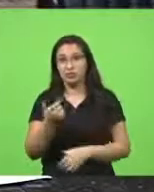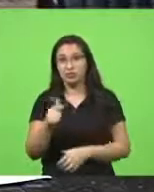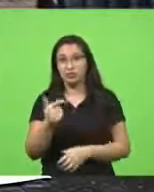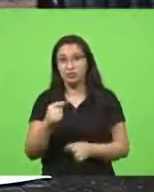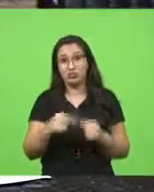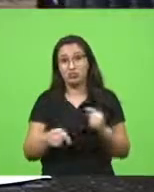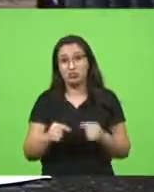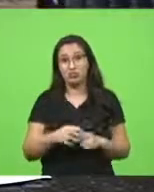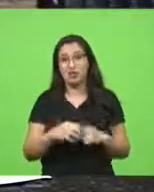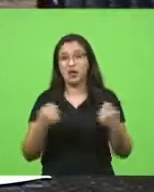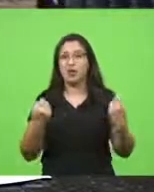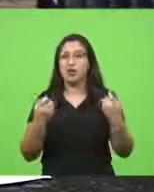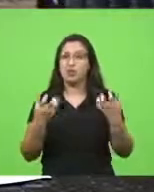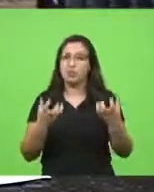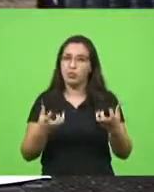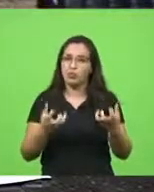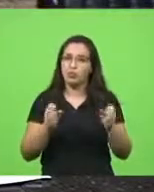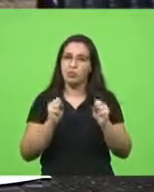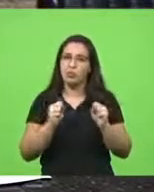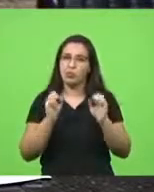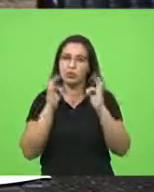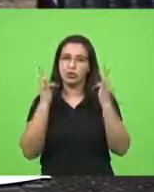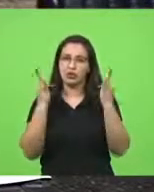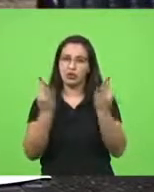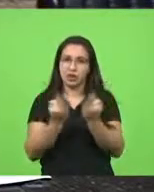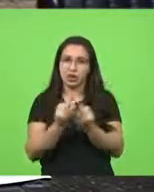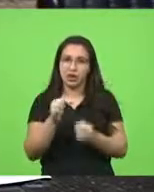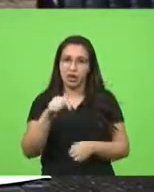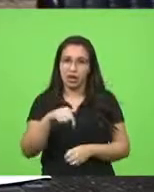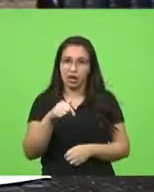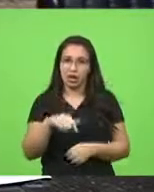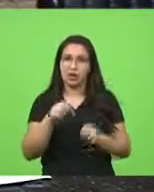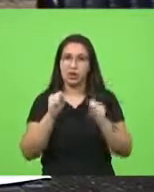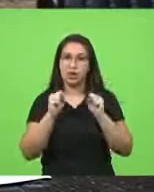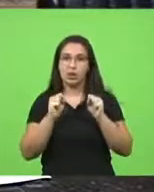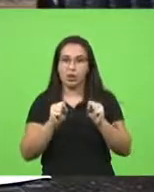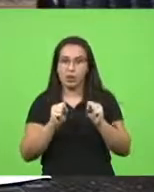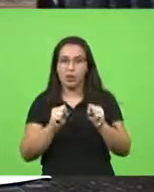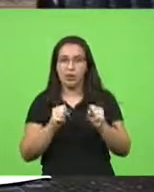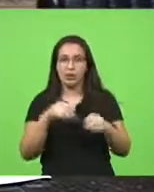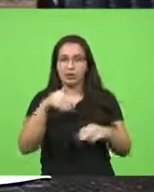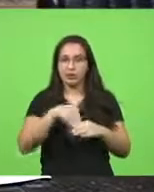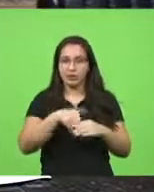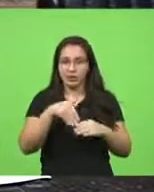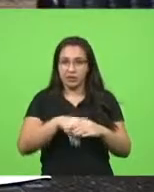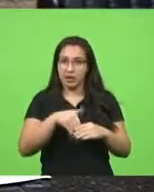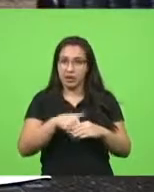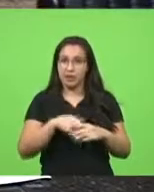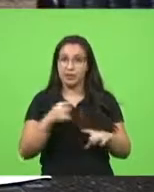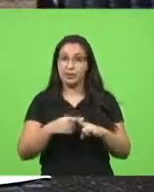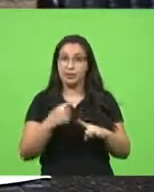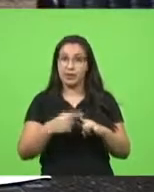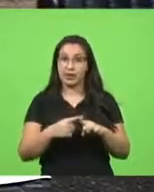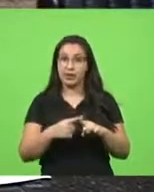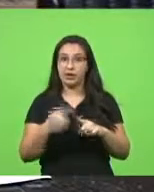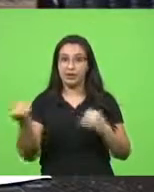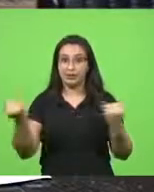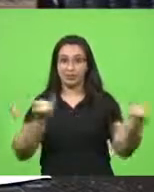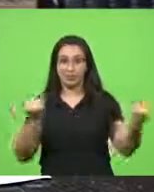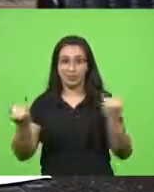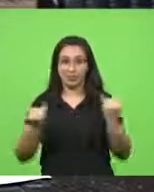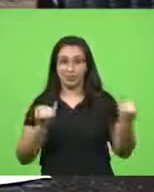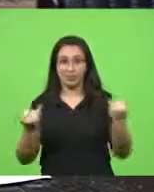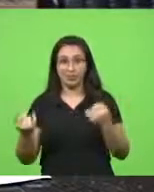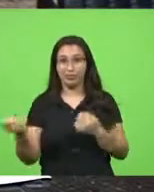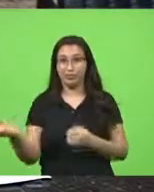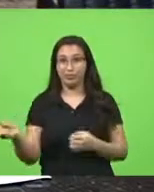espero que essa casa possa votar esse projeto o quanto antes, porque, infelizmente, mais notícias como essas